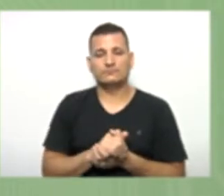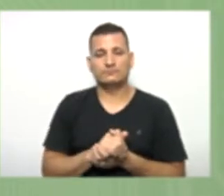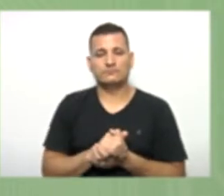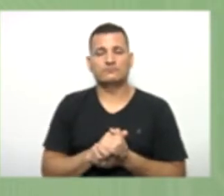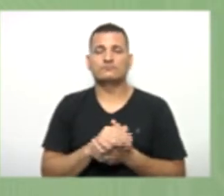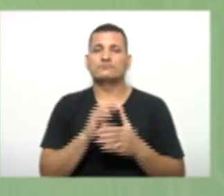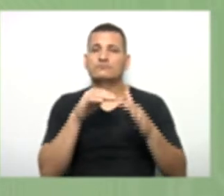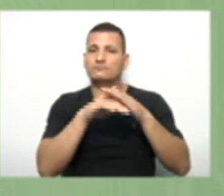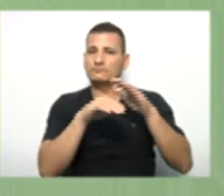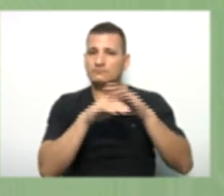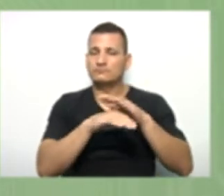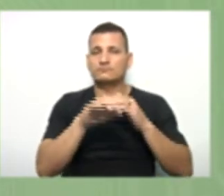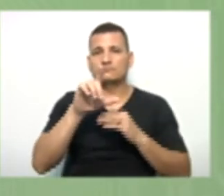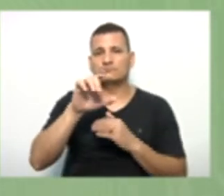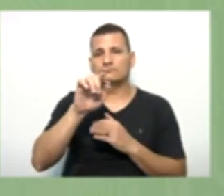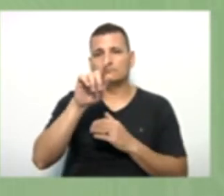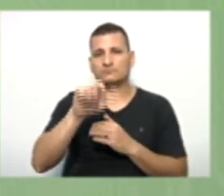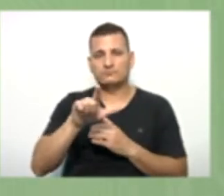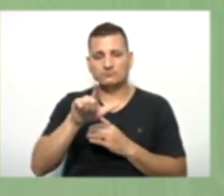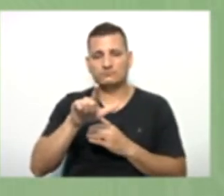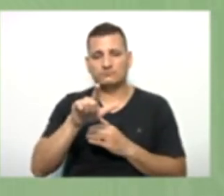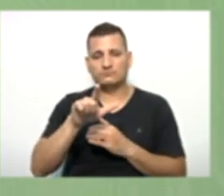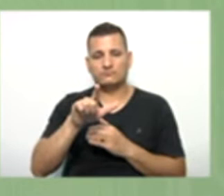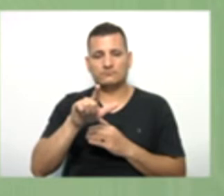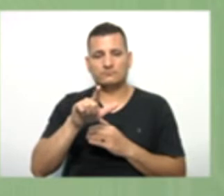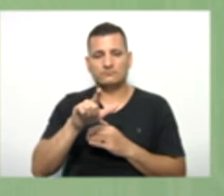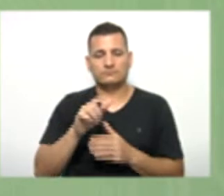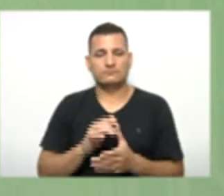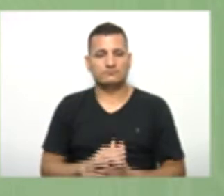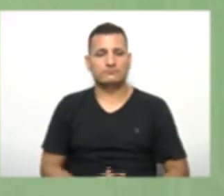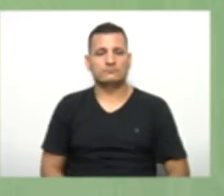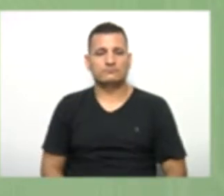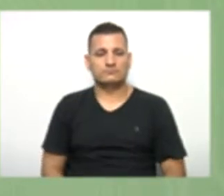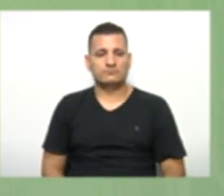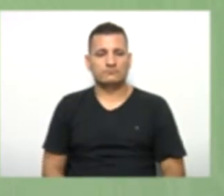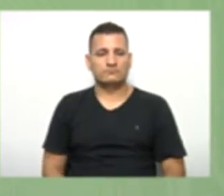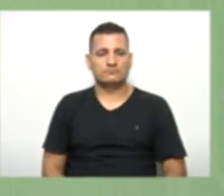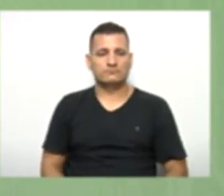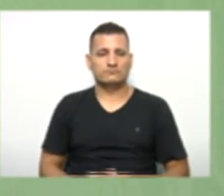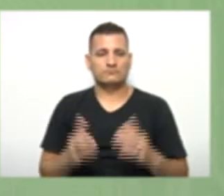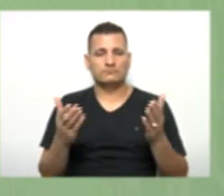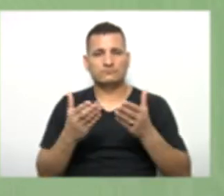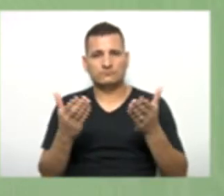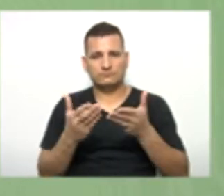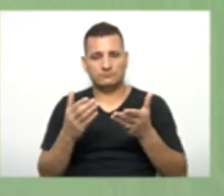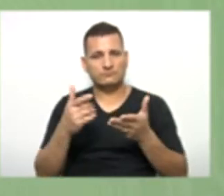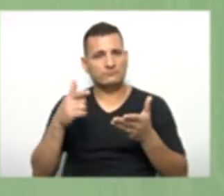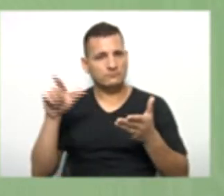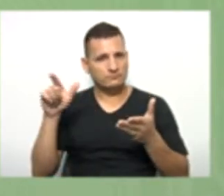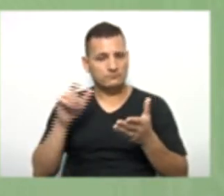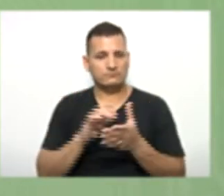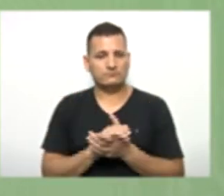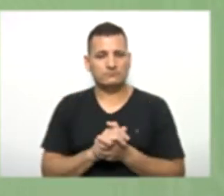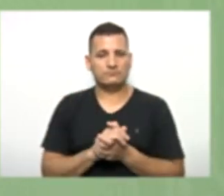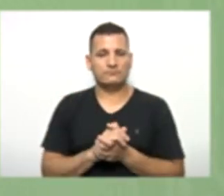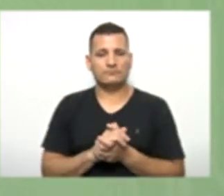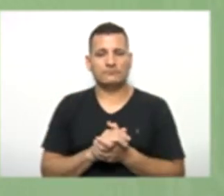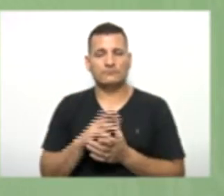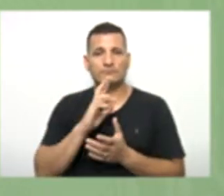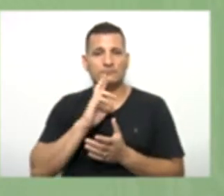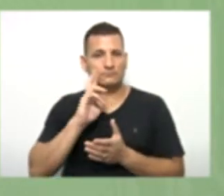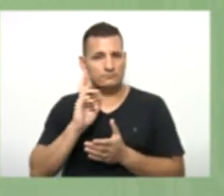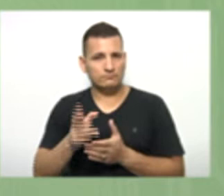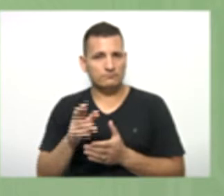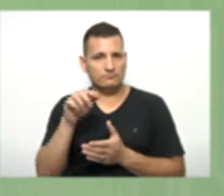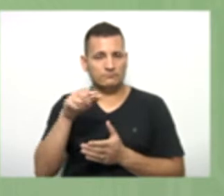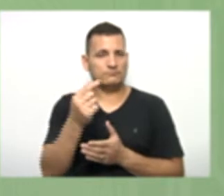reserva legal. Bom, agora vamos para uma outra particularidade. O resultado líquido decorrente